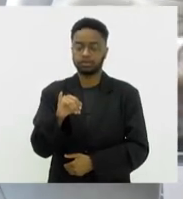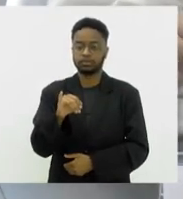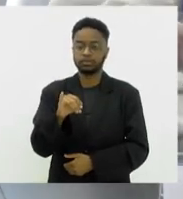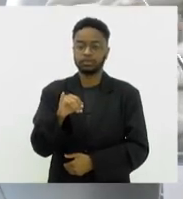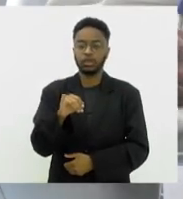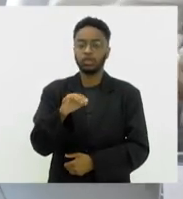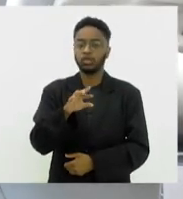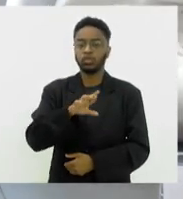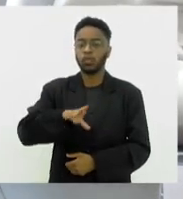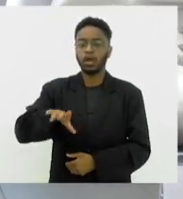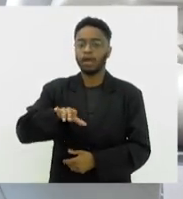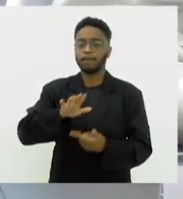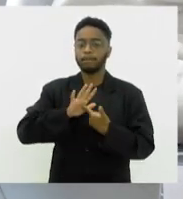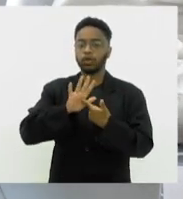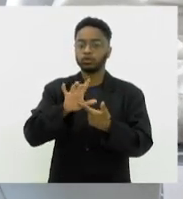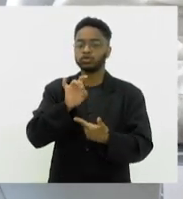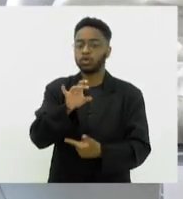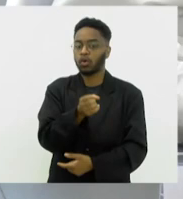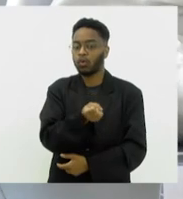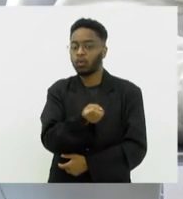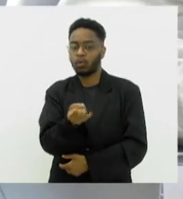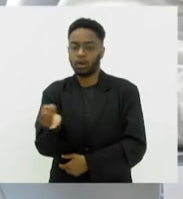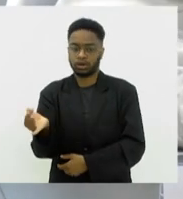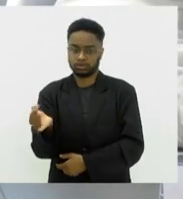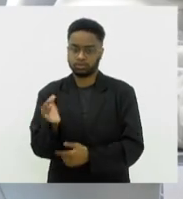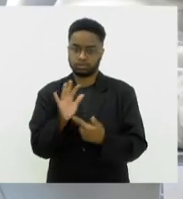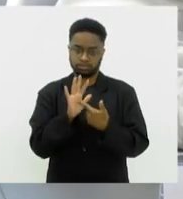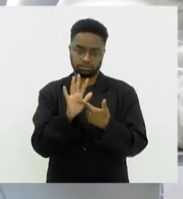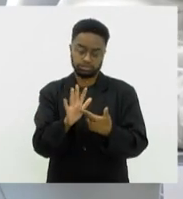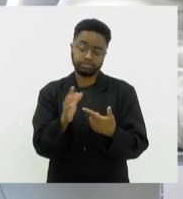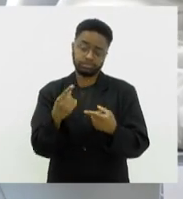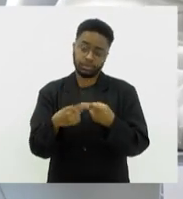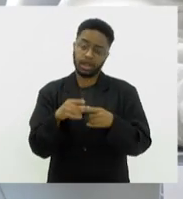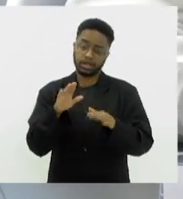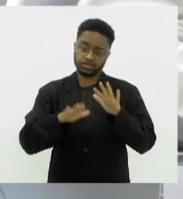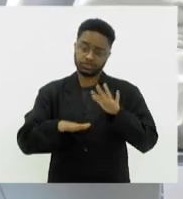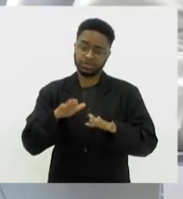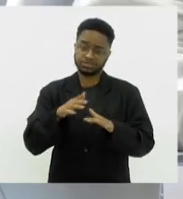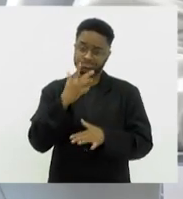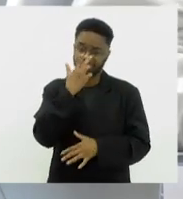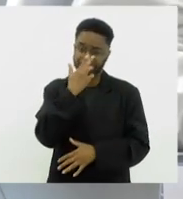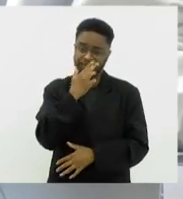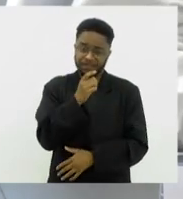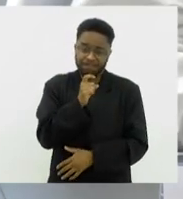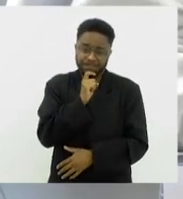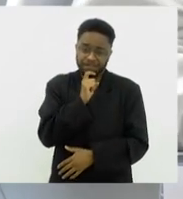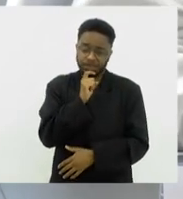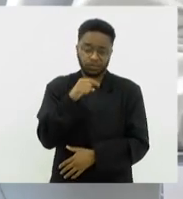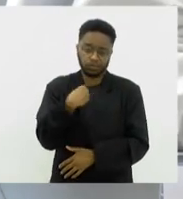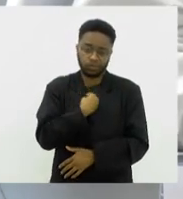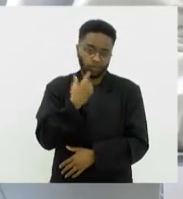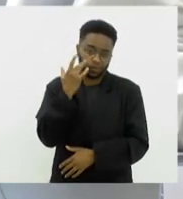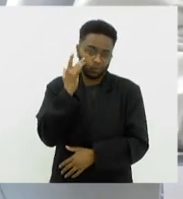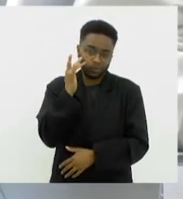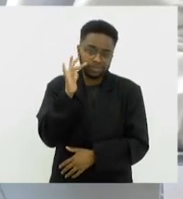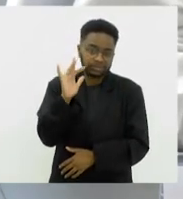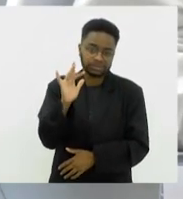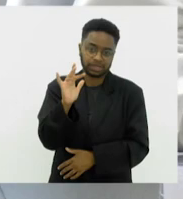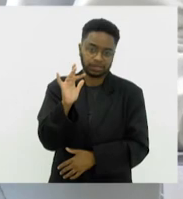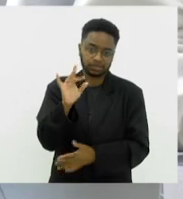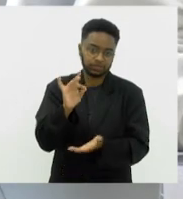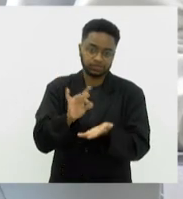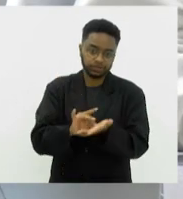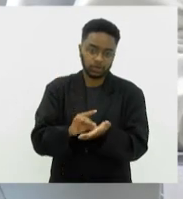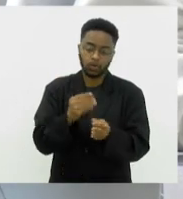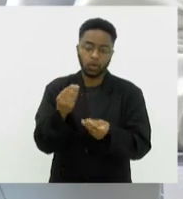só os números apresentados que esses números muitas vezes são frios a gente não faz ideia do que